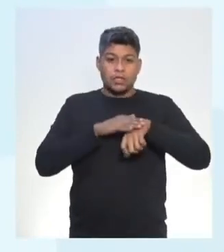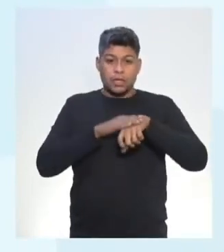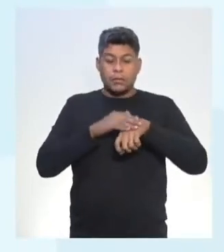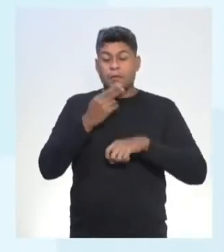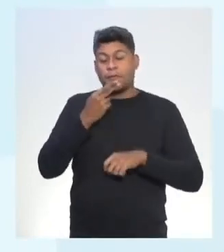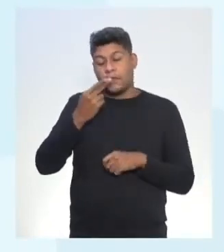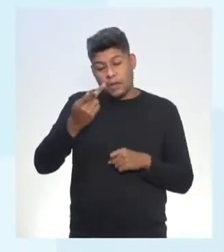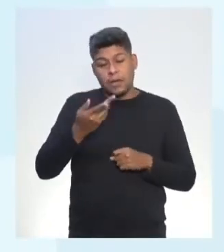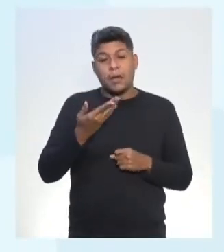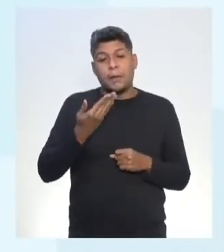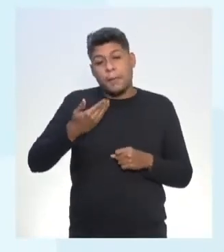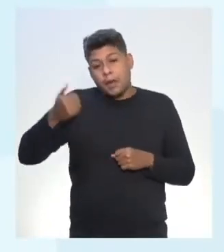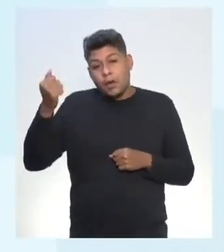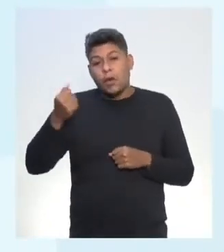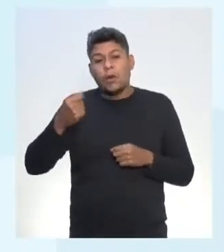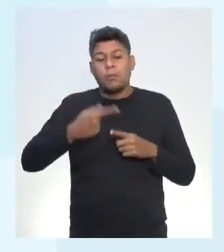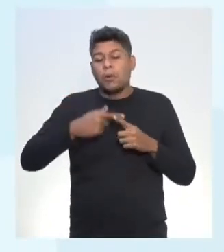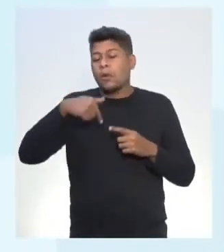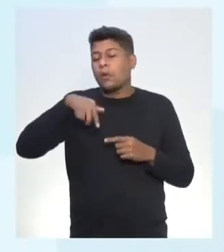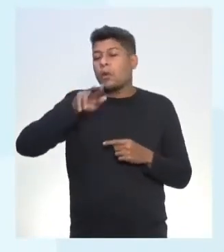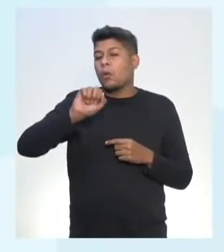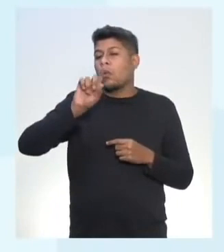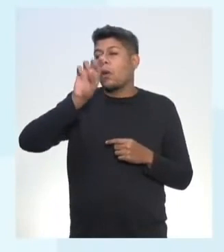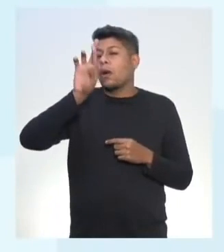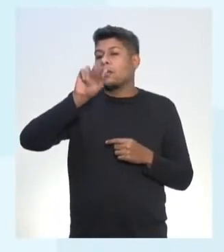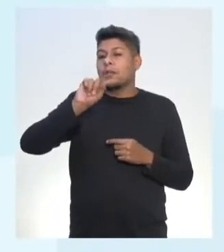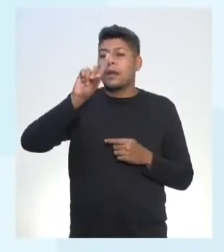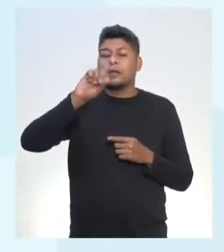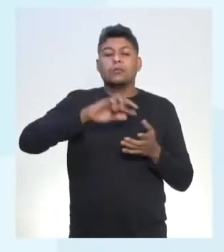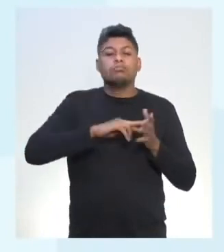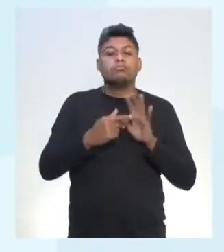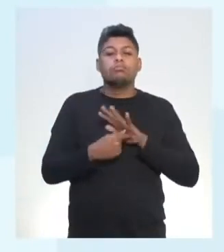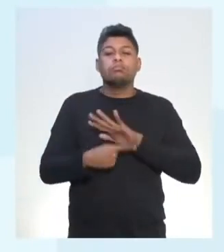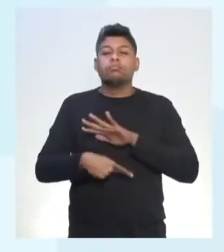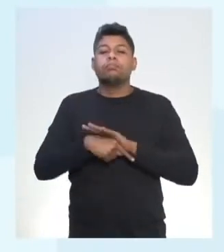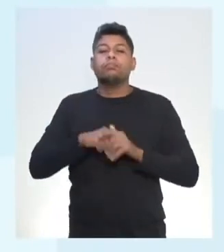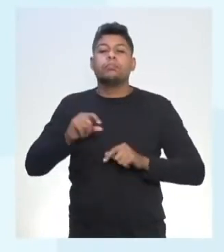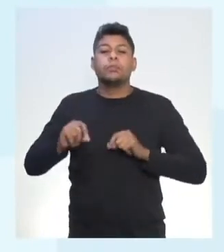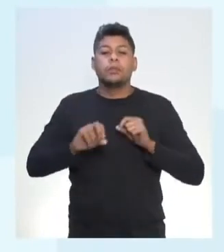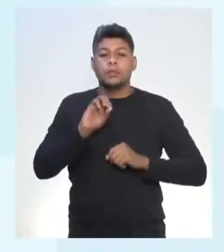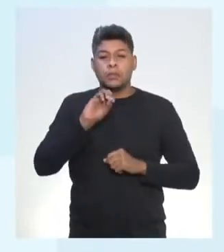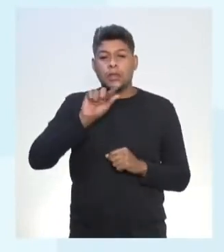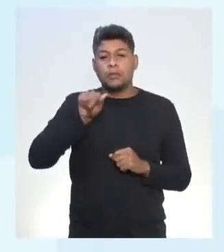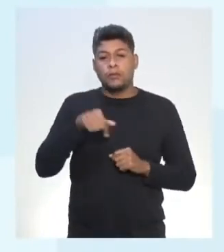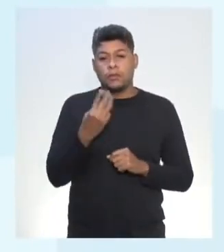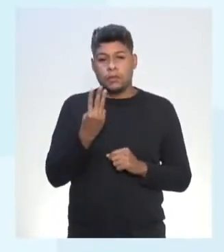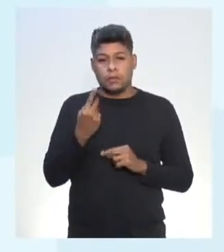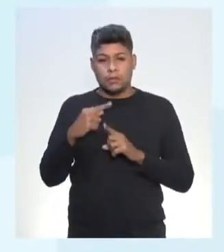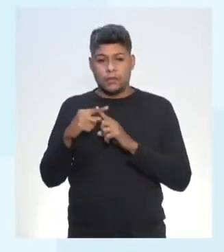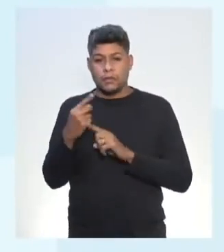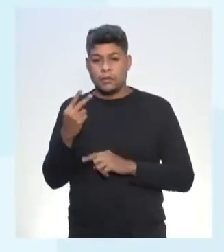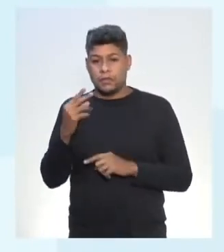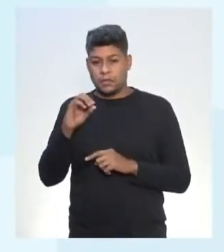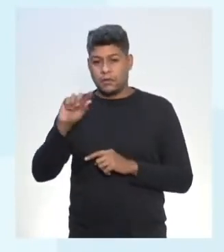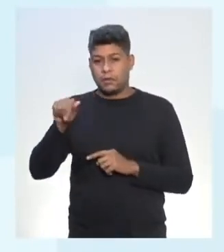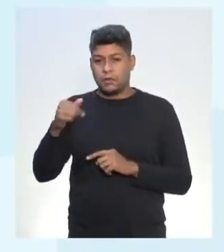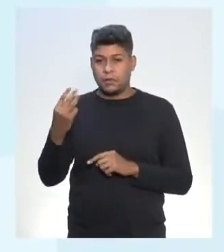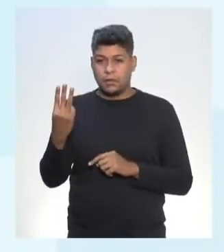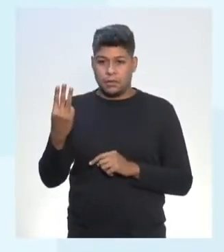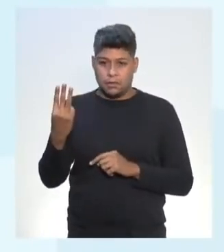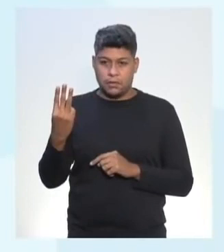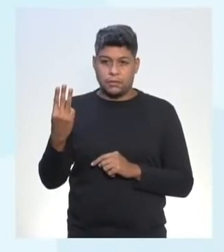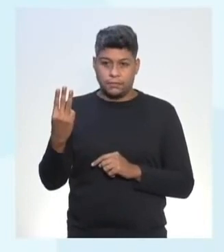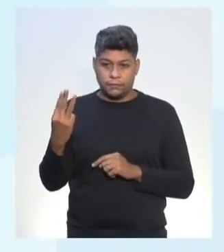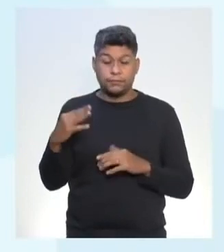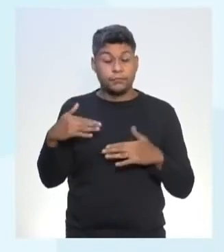pouquinho melhor, porque é que ele chama quadrado daqui a pouco, mas o significado disso é 0,3 vezes